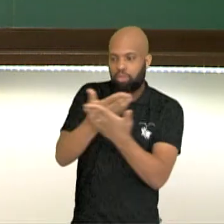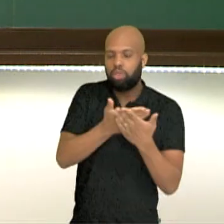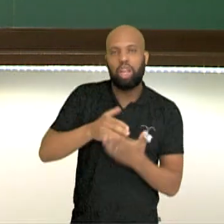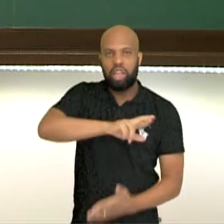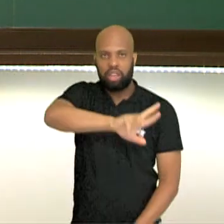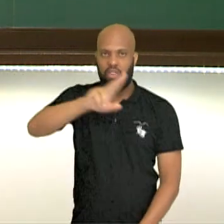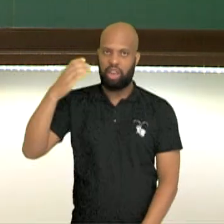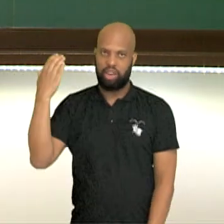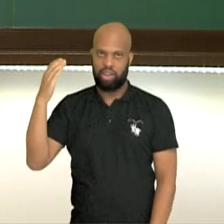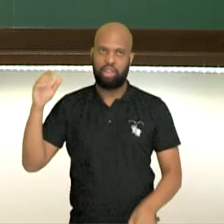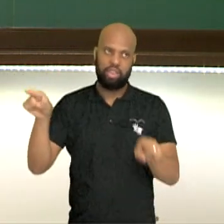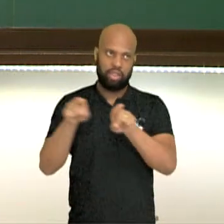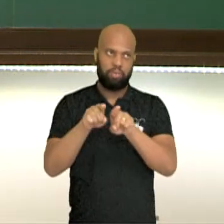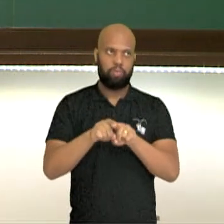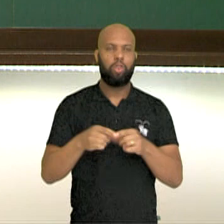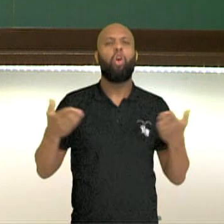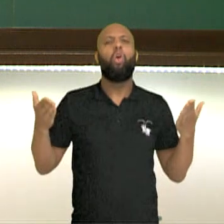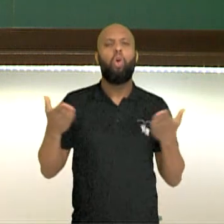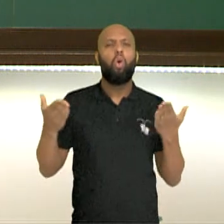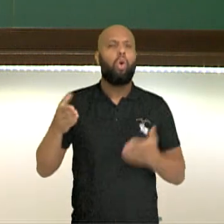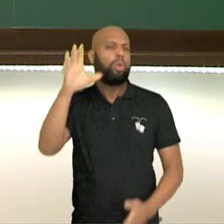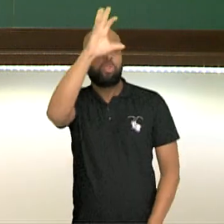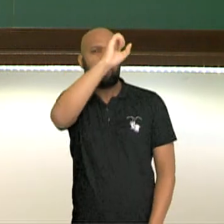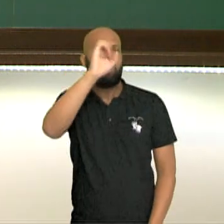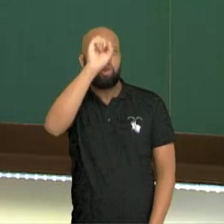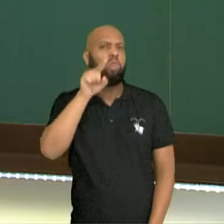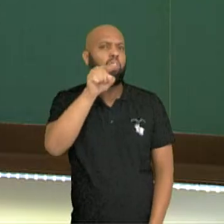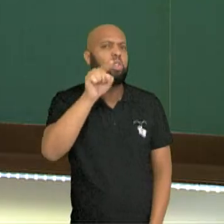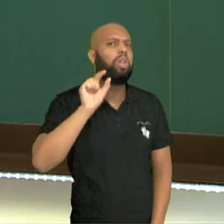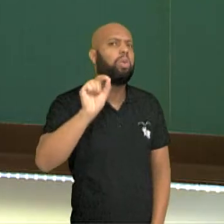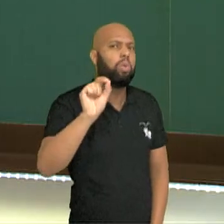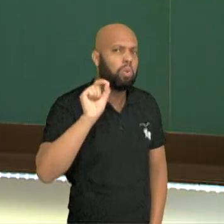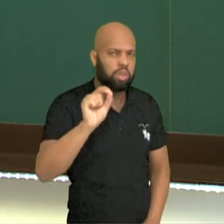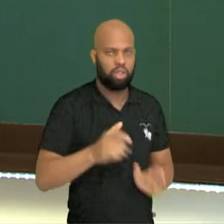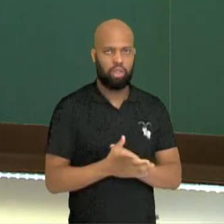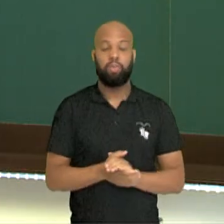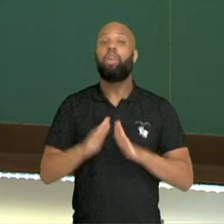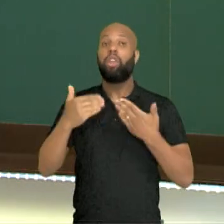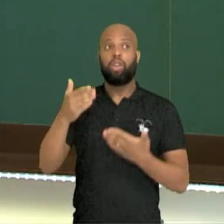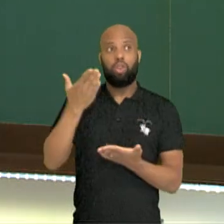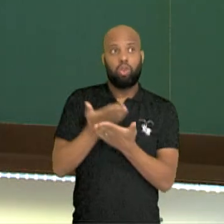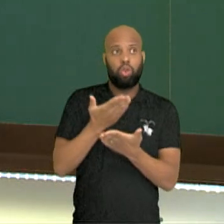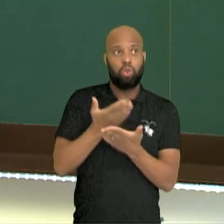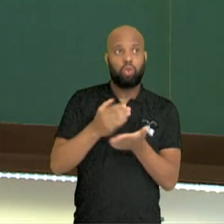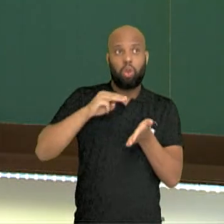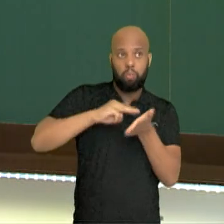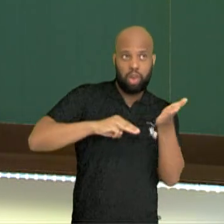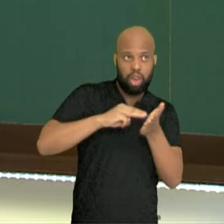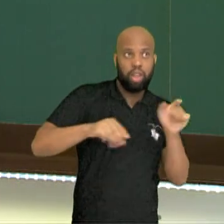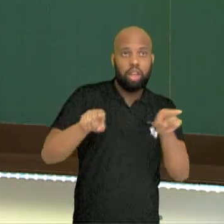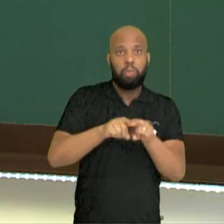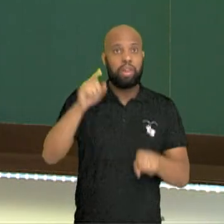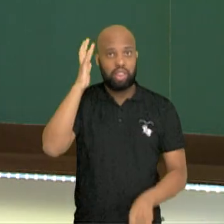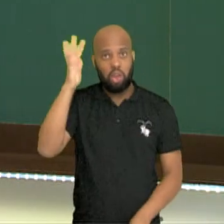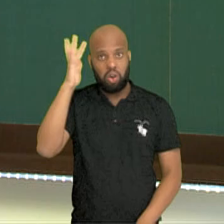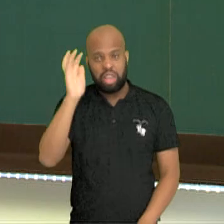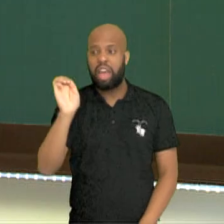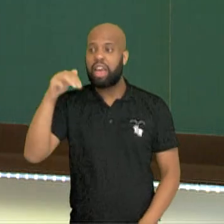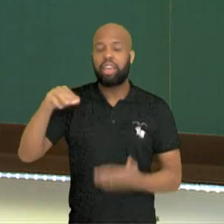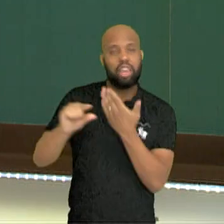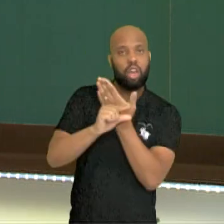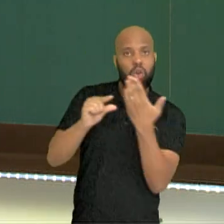certo? Então, senhores, na aula de hoje, nós abordamos os métodos e as teorias de